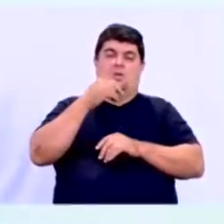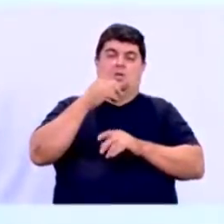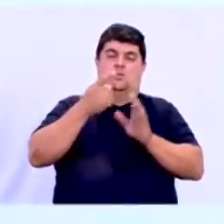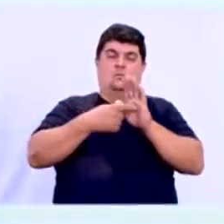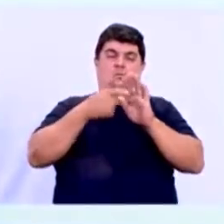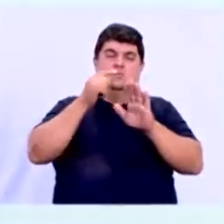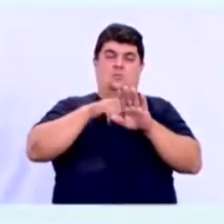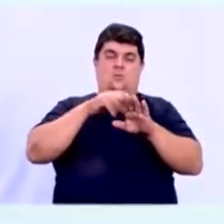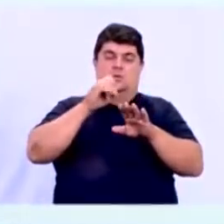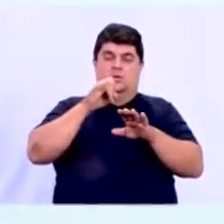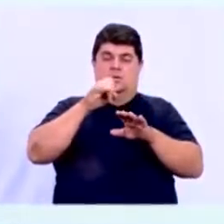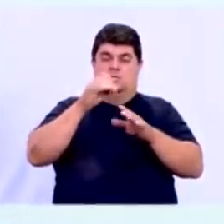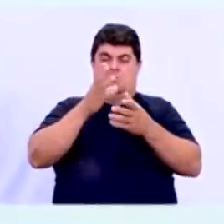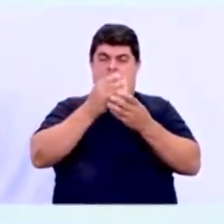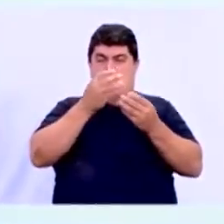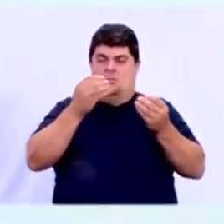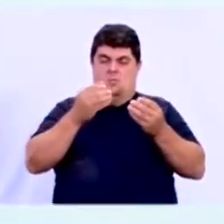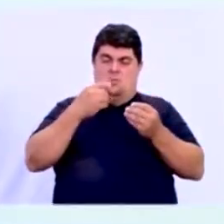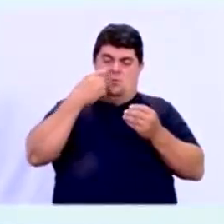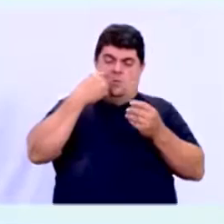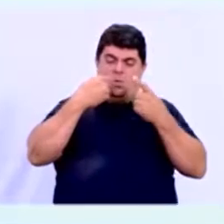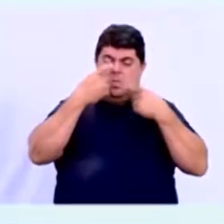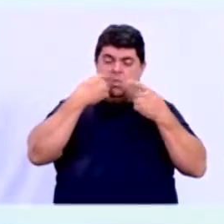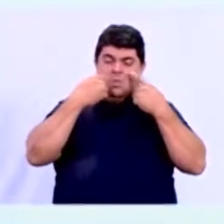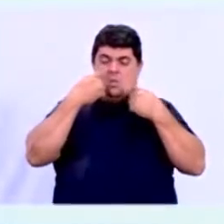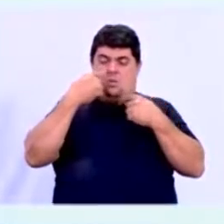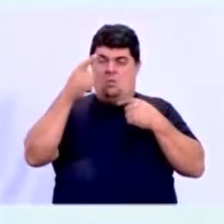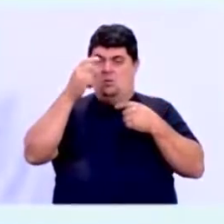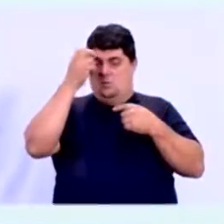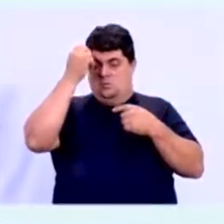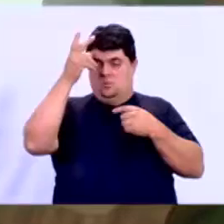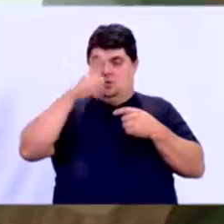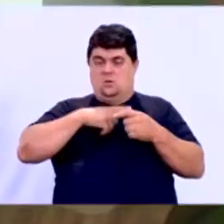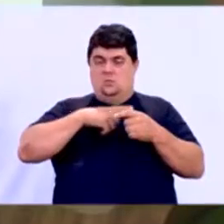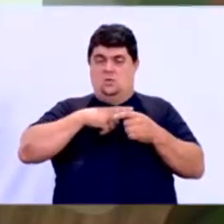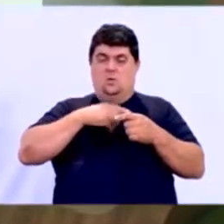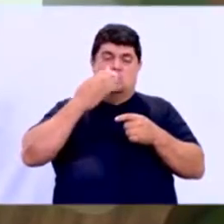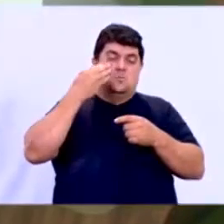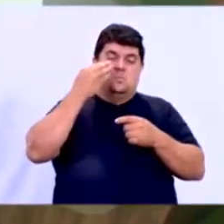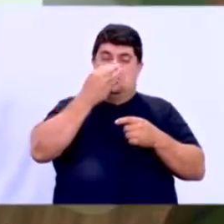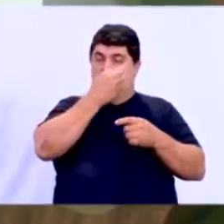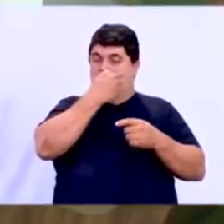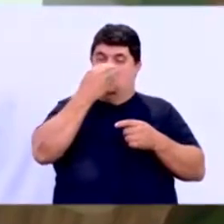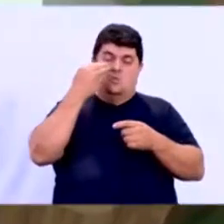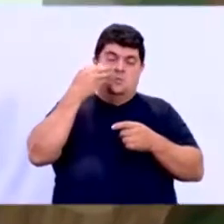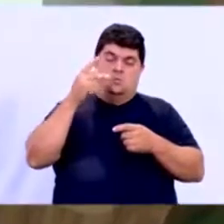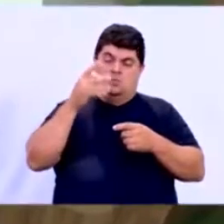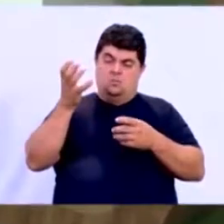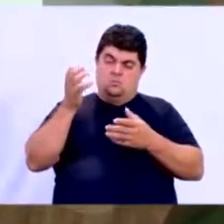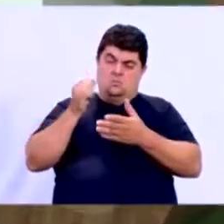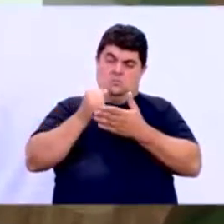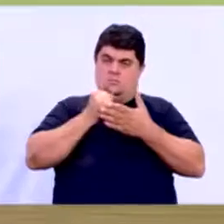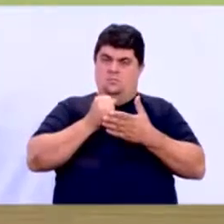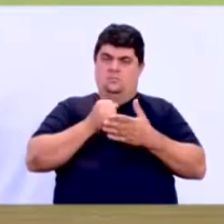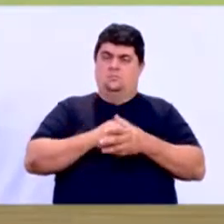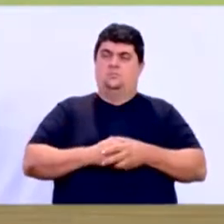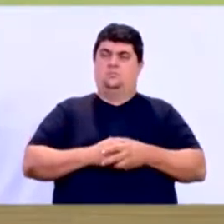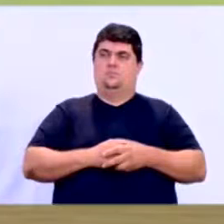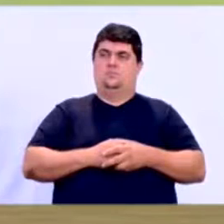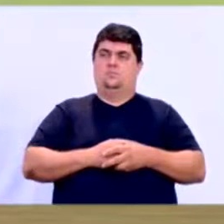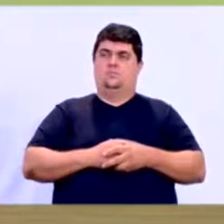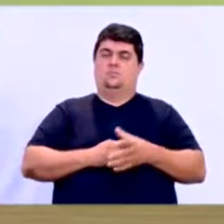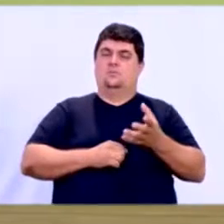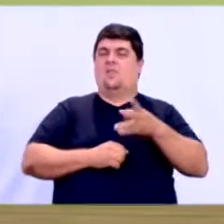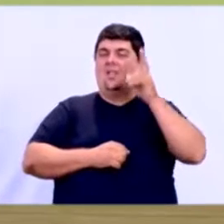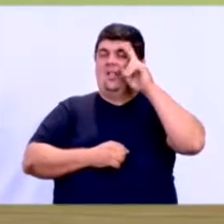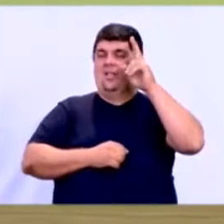uns choram, outros vendem lenço? Pois é. O professor quer contribuir um pouquinho conosco? Eu estava lembrando aqui que